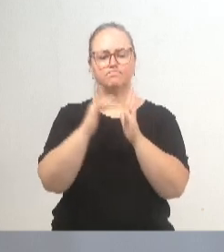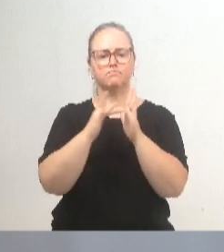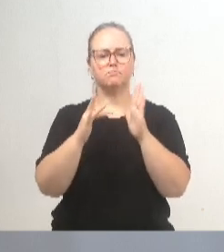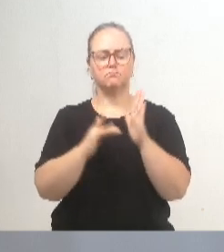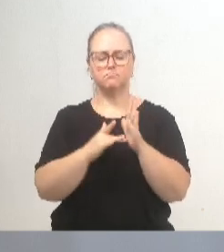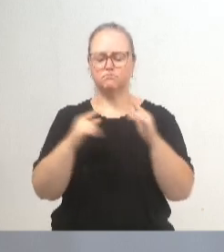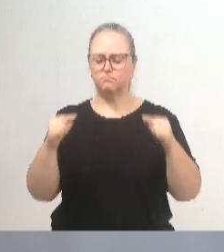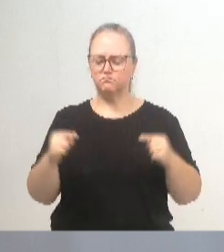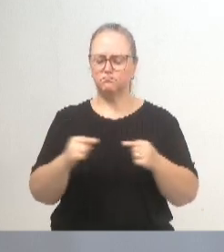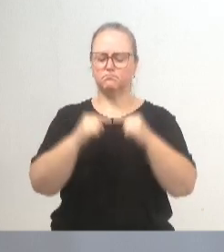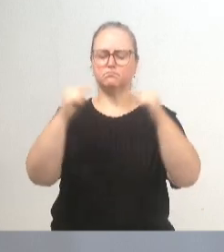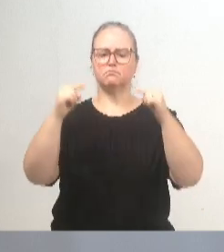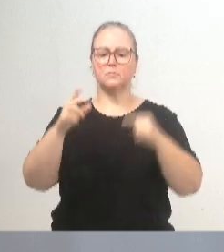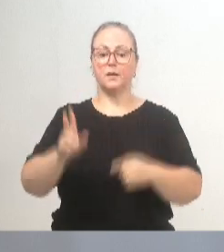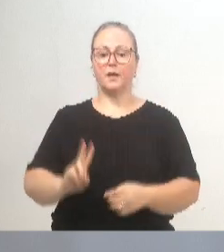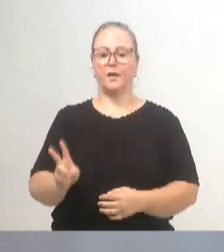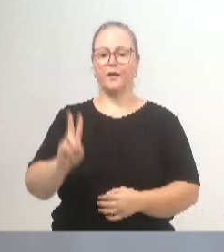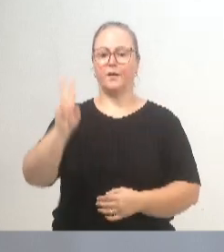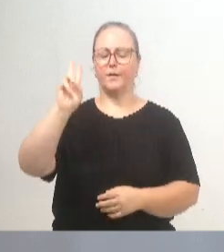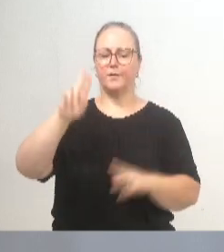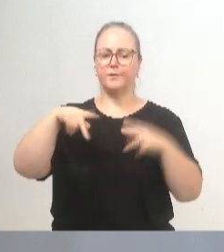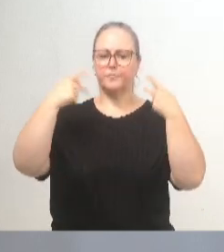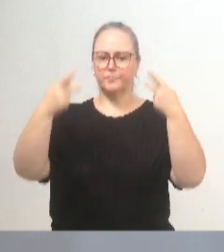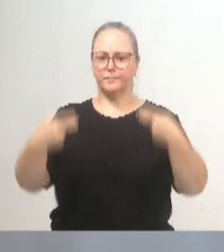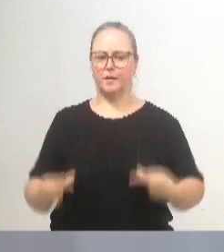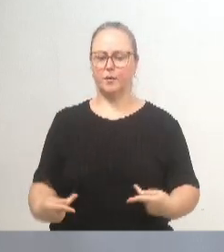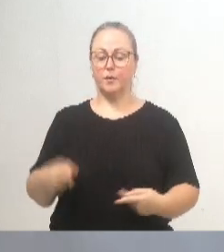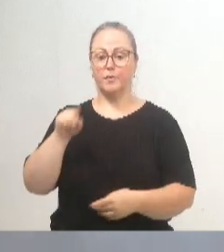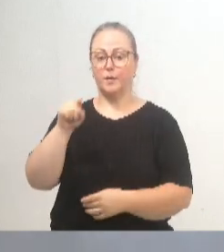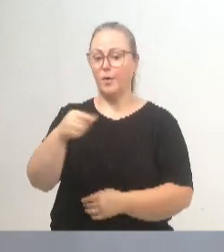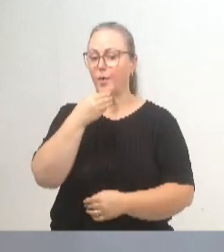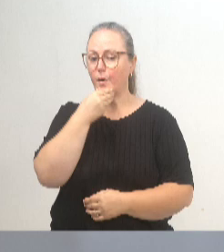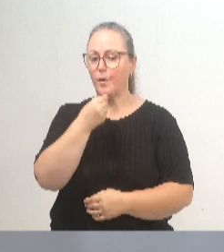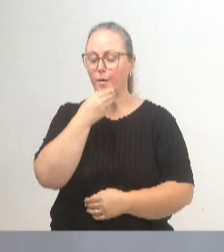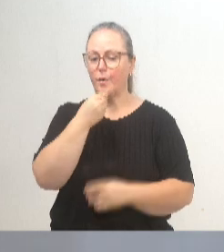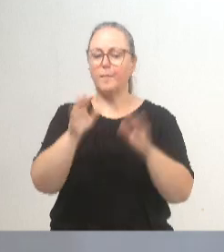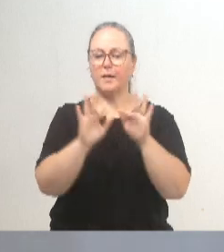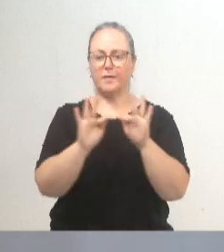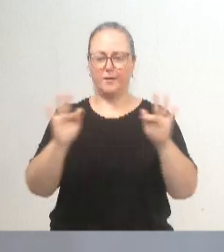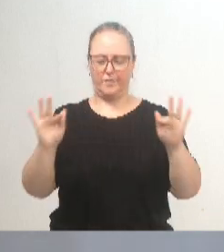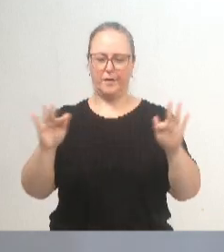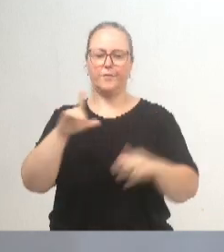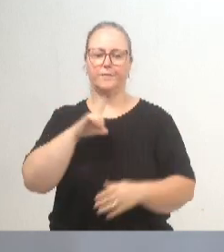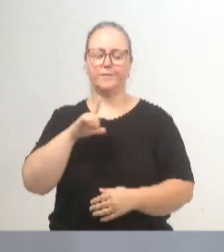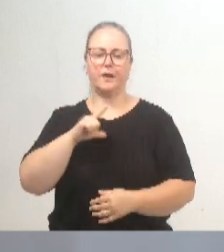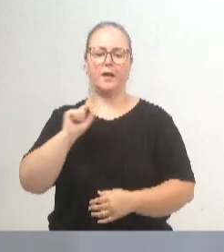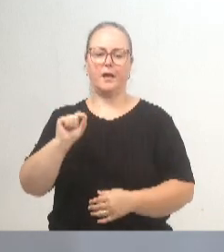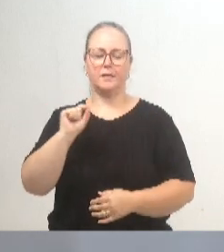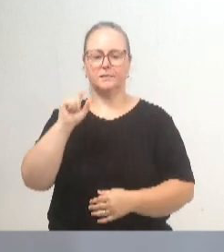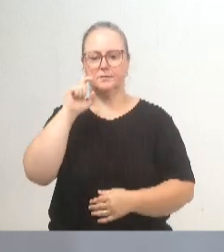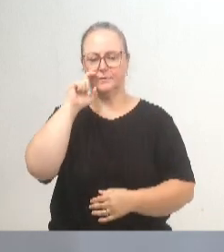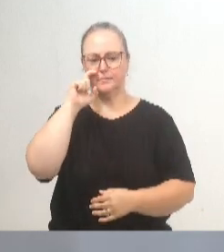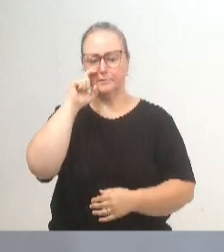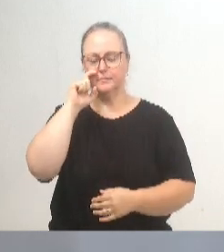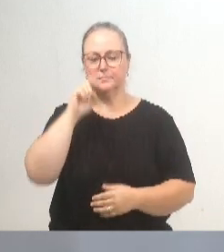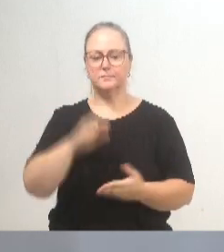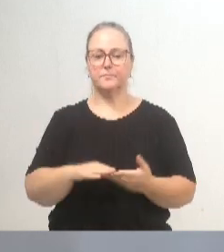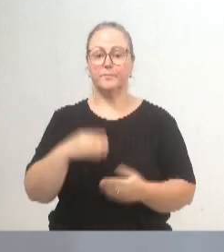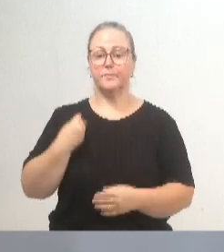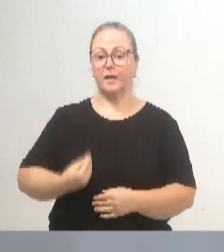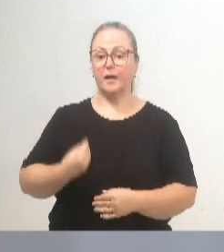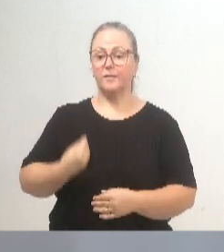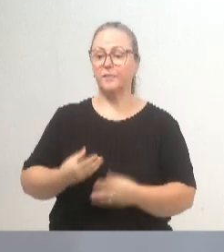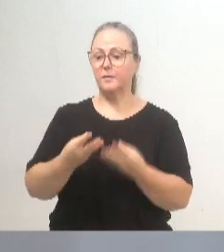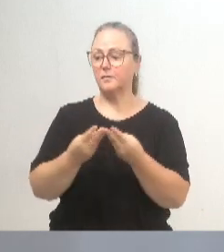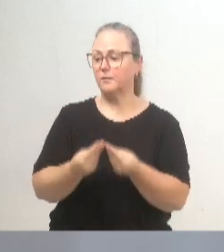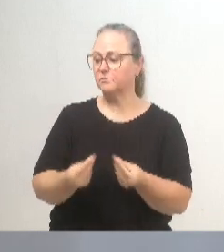valores humanistas. E o Pepe Mujica, ele tinha uma frase que dizia o seguinte: a vida escapa e se